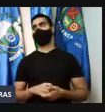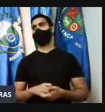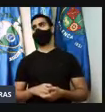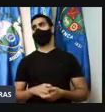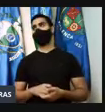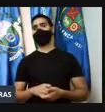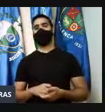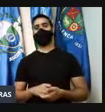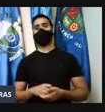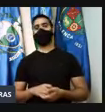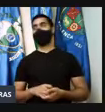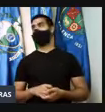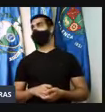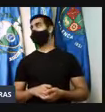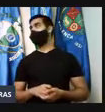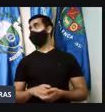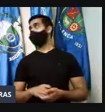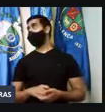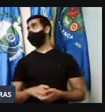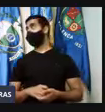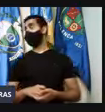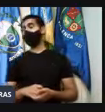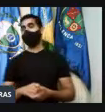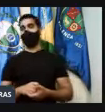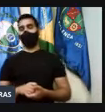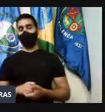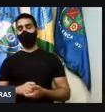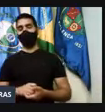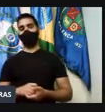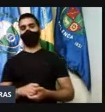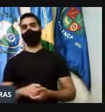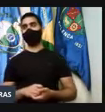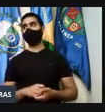Fabiane Vasconcelos, está online ou não?